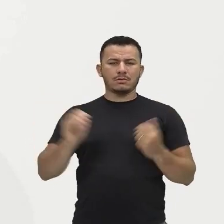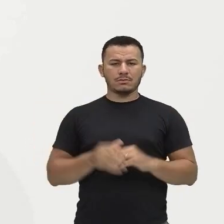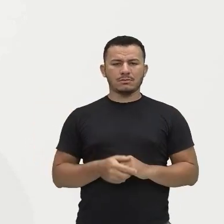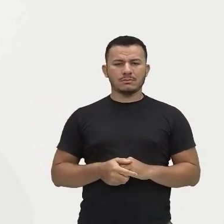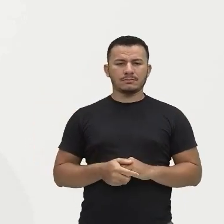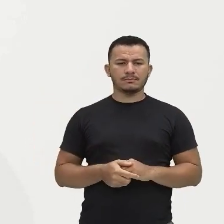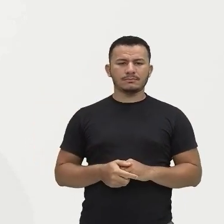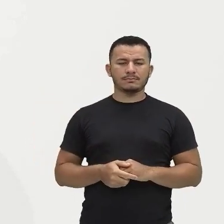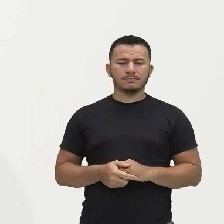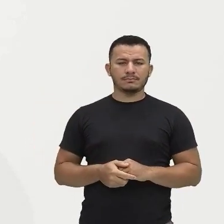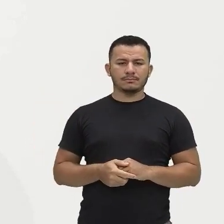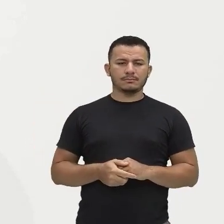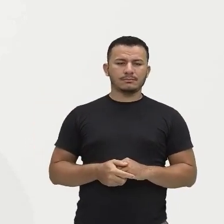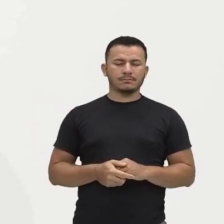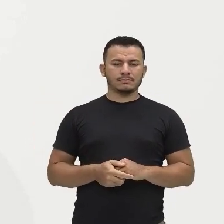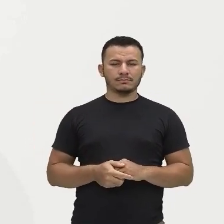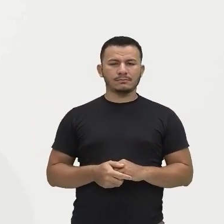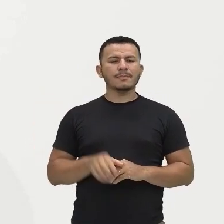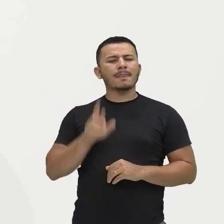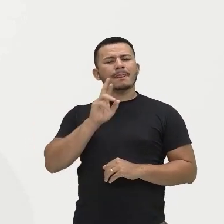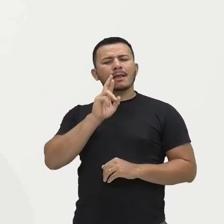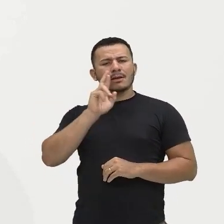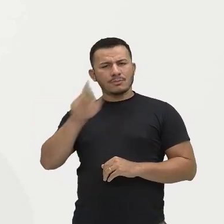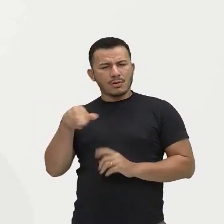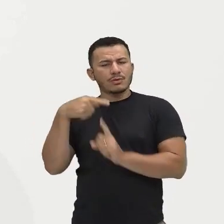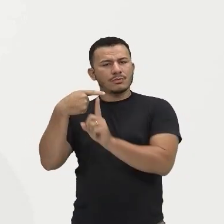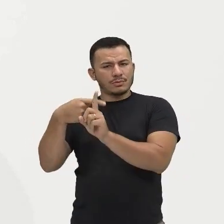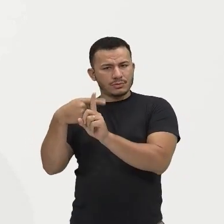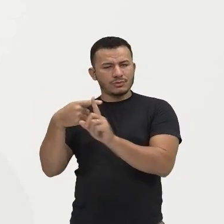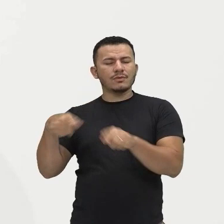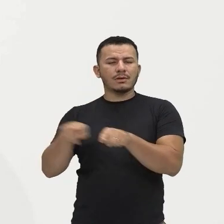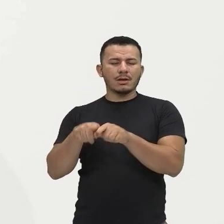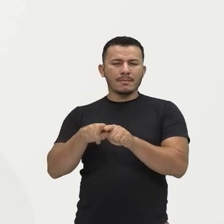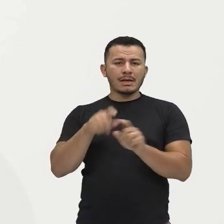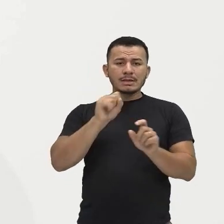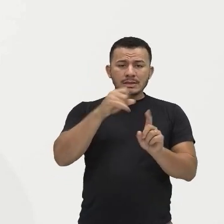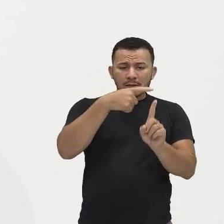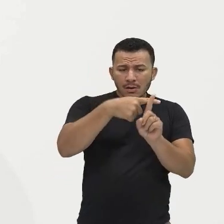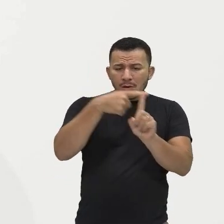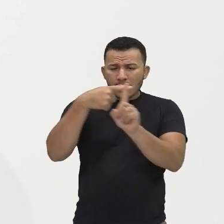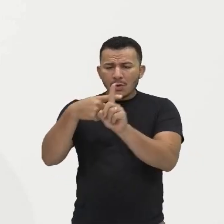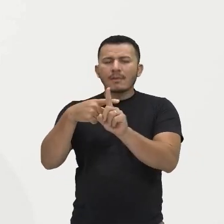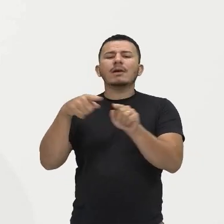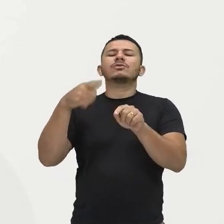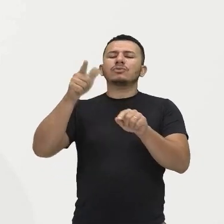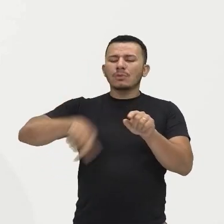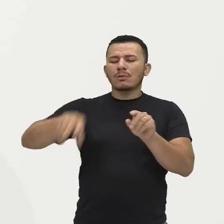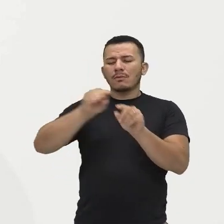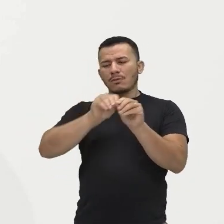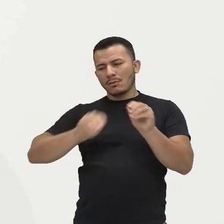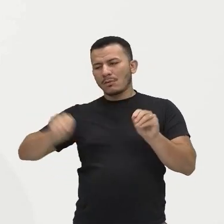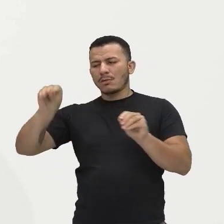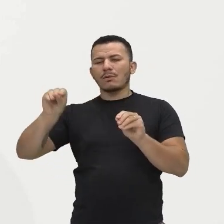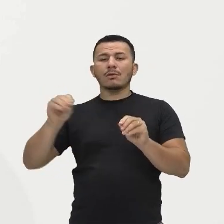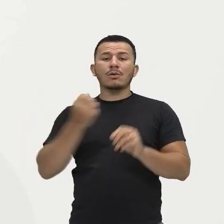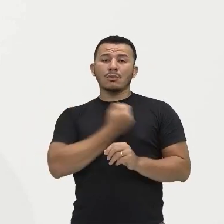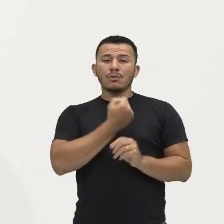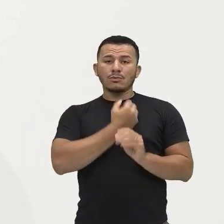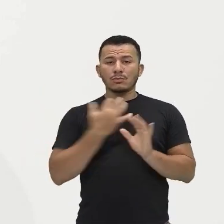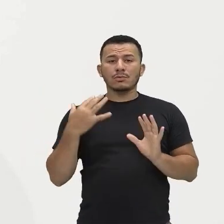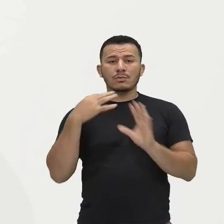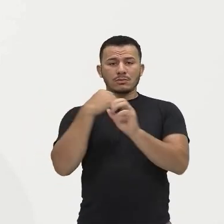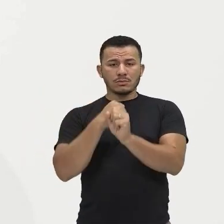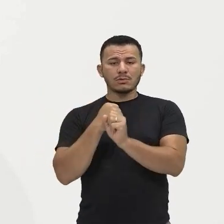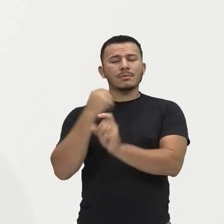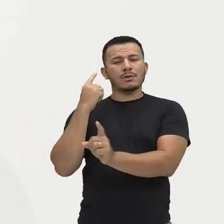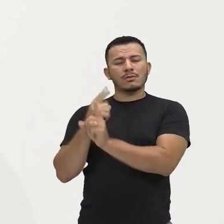iguais. Então, olha o resultado qual vai ser. Repete o mesmo sinal e somam-se os números, chegando